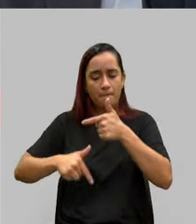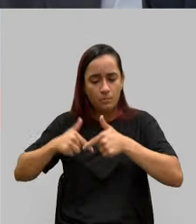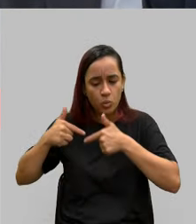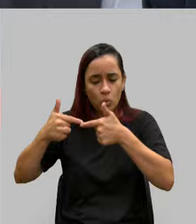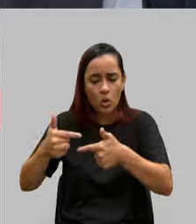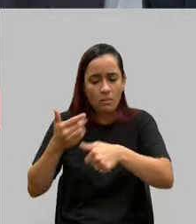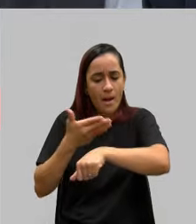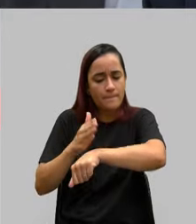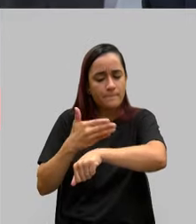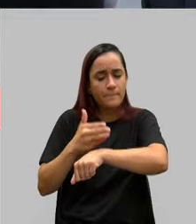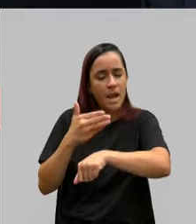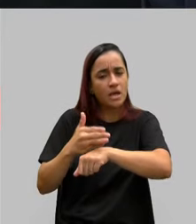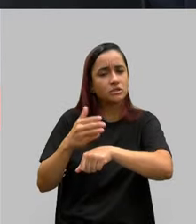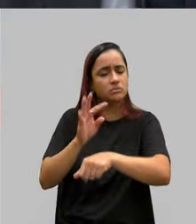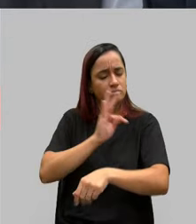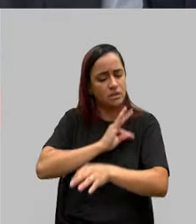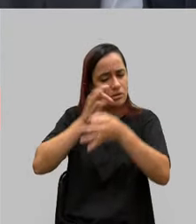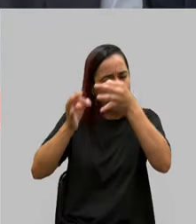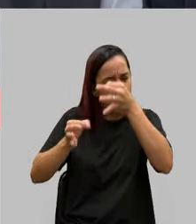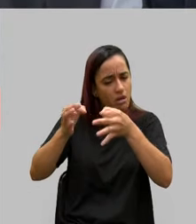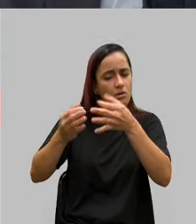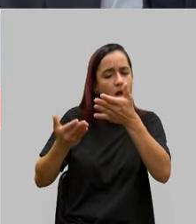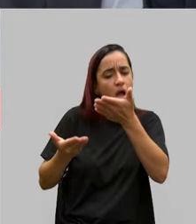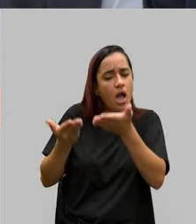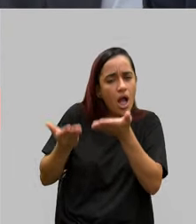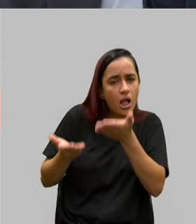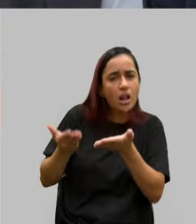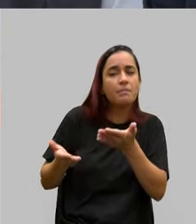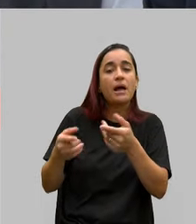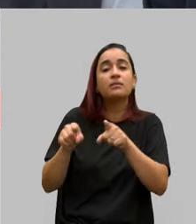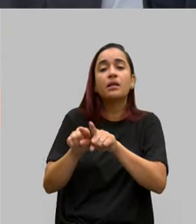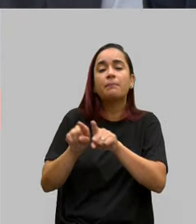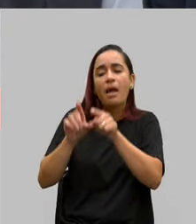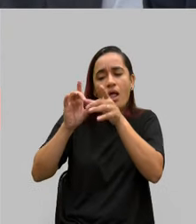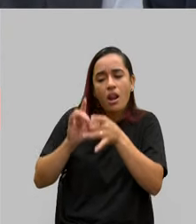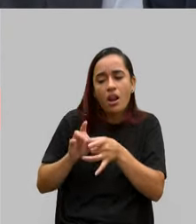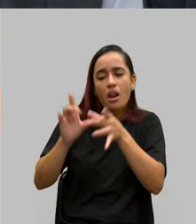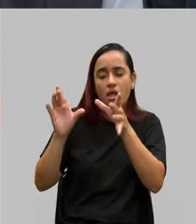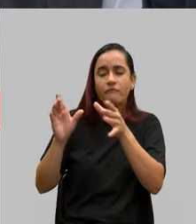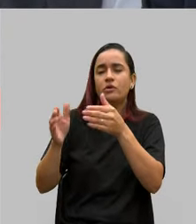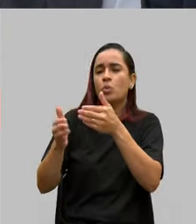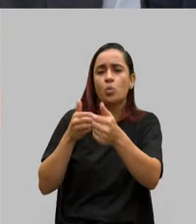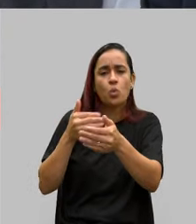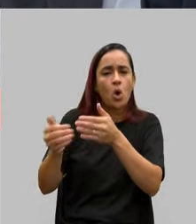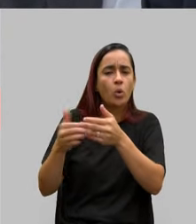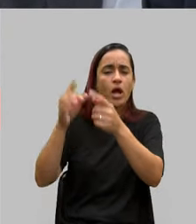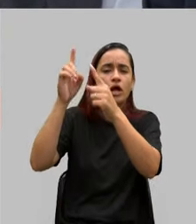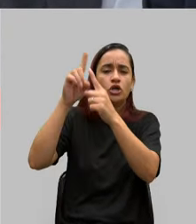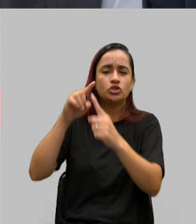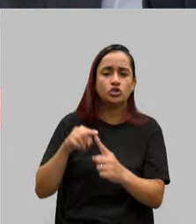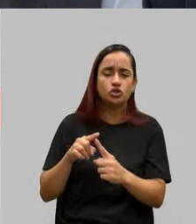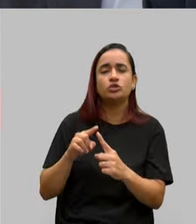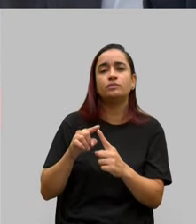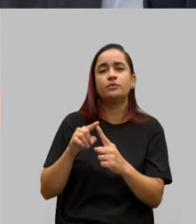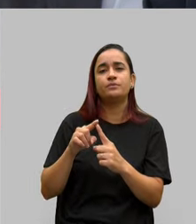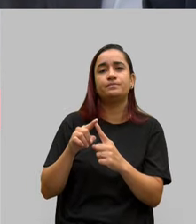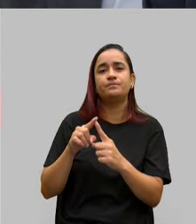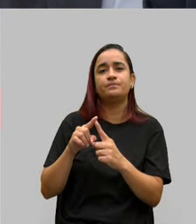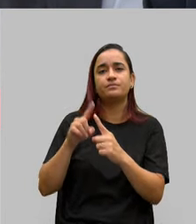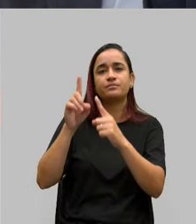equilibrada eh e desarr de de qualquer tipo de a